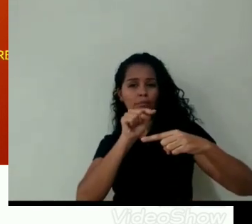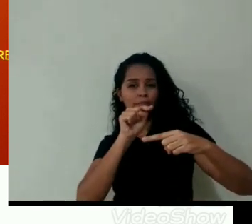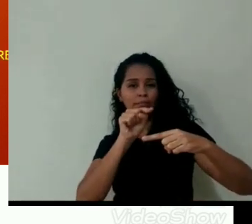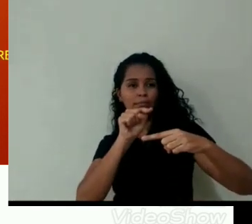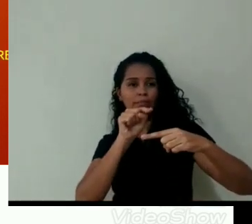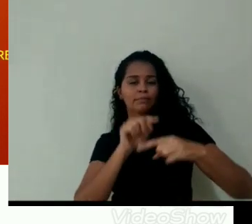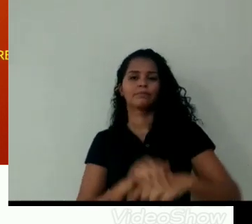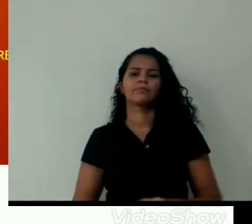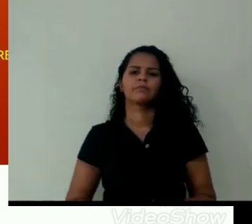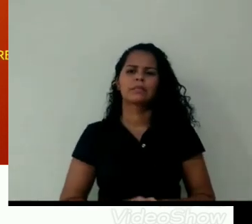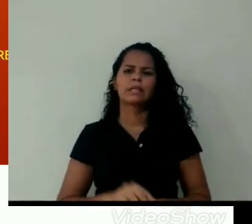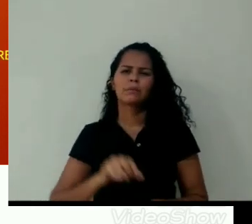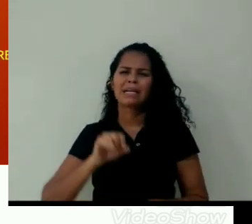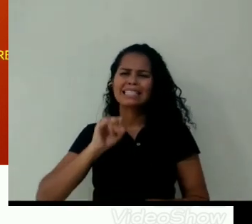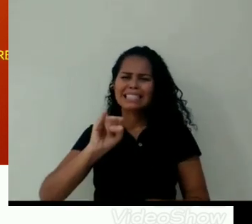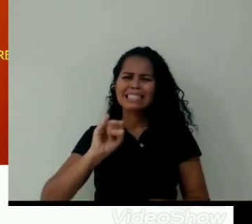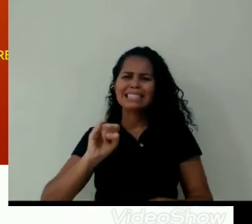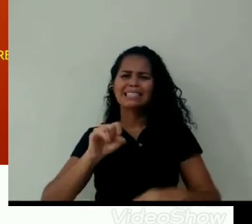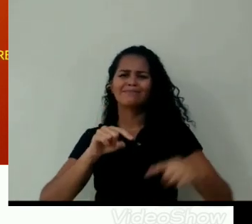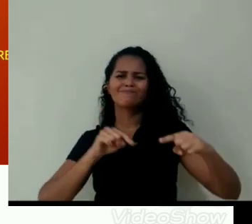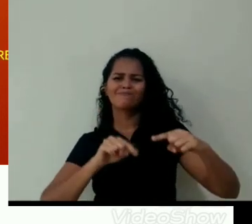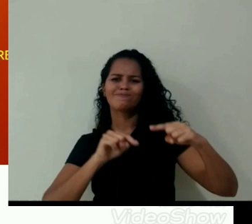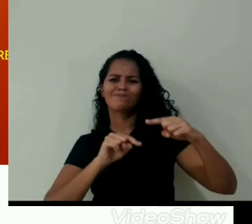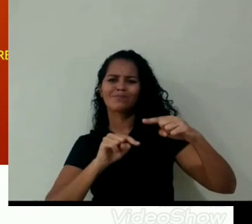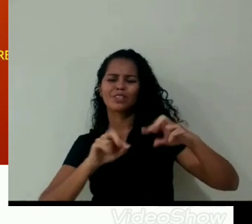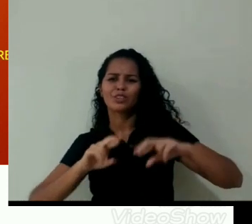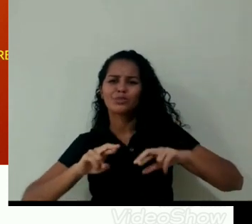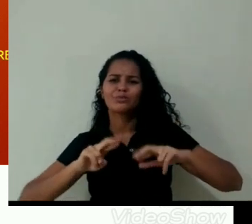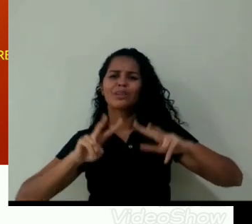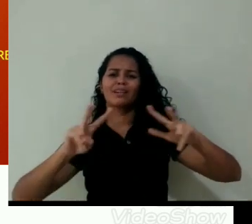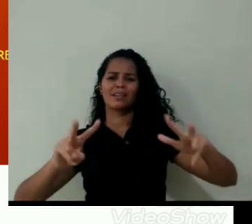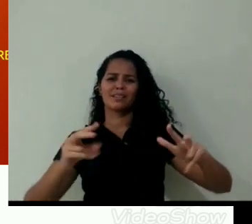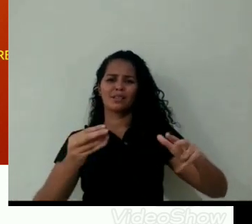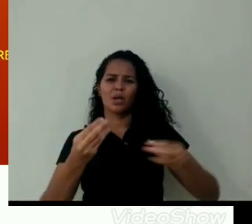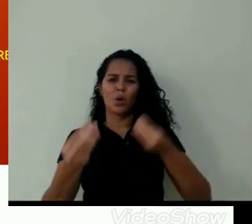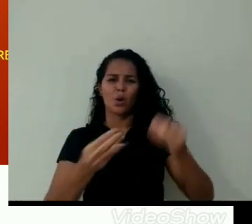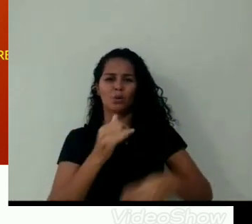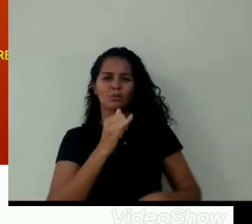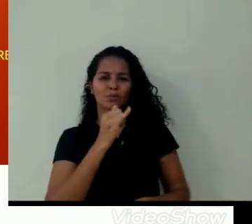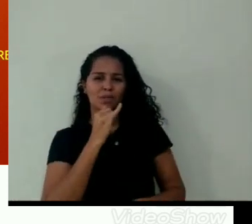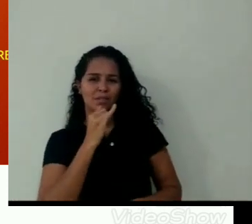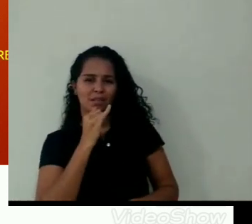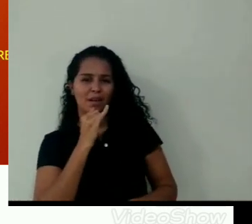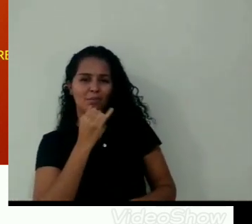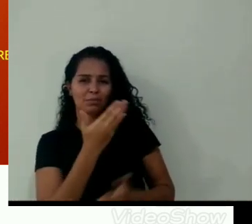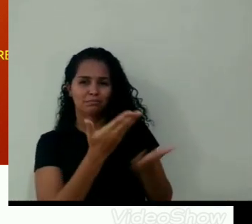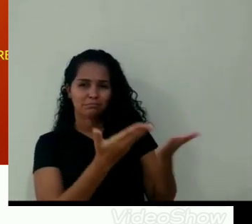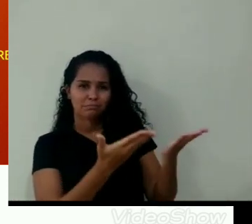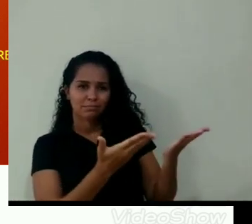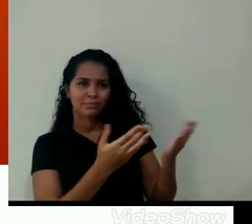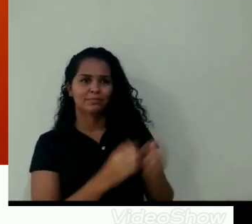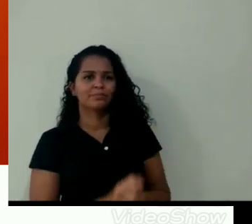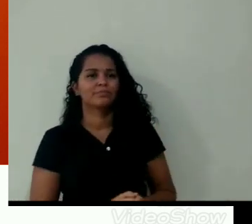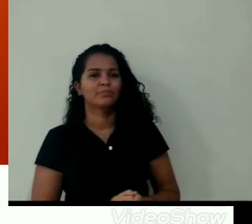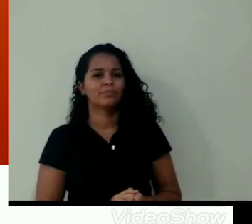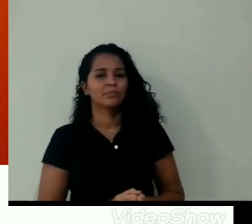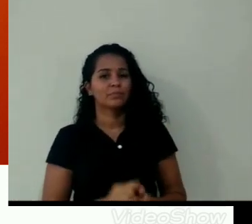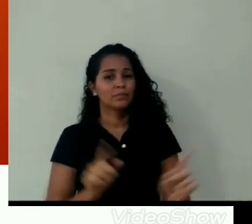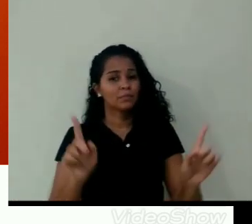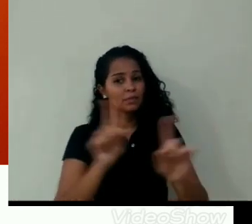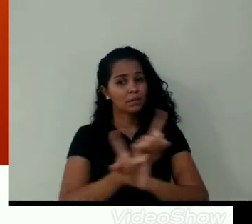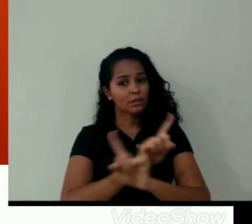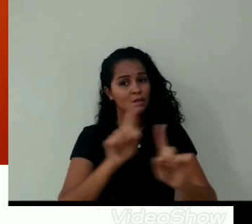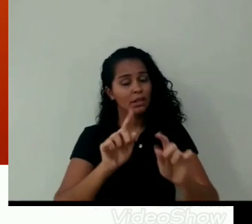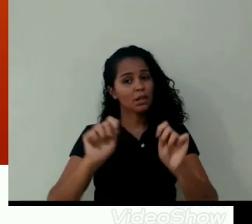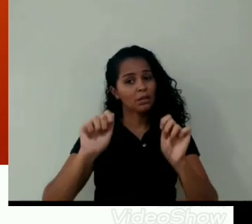vez, a gente não vai fazer a conta com denominadores diferentes, nem soma e nem subtração. O que a gente vai